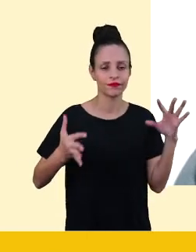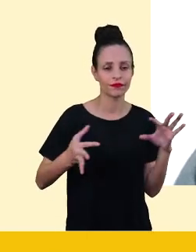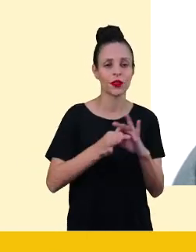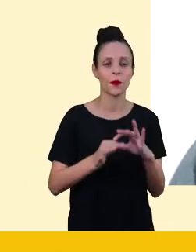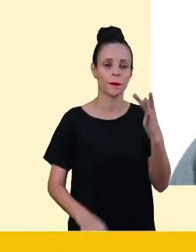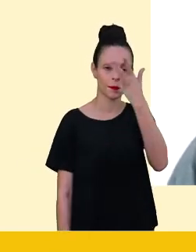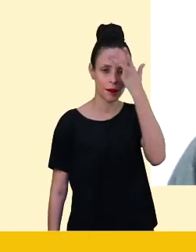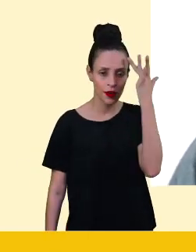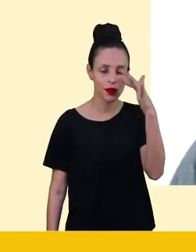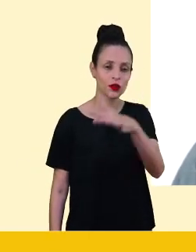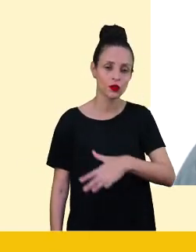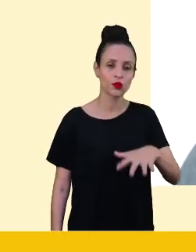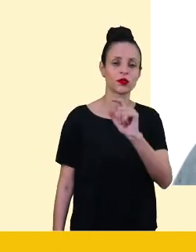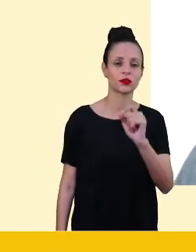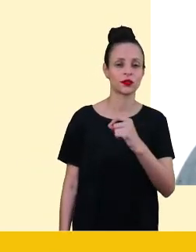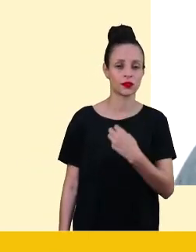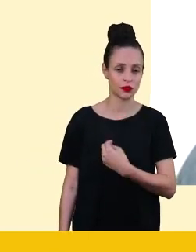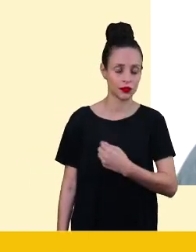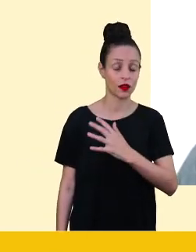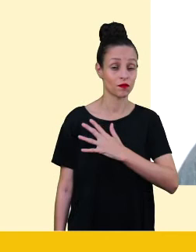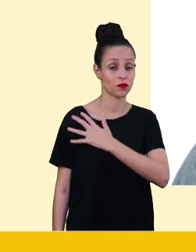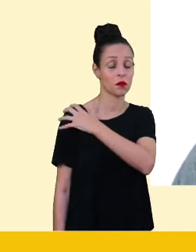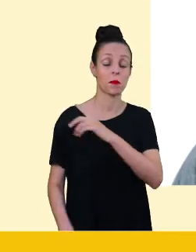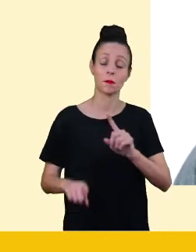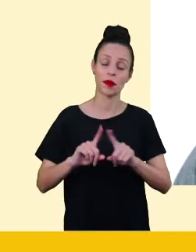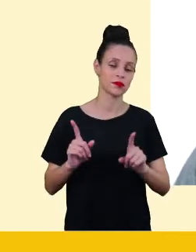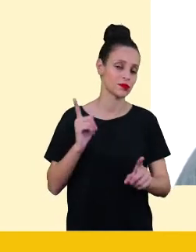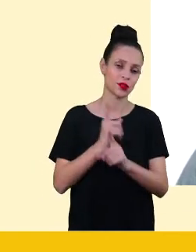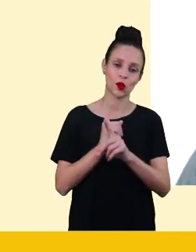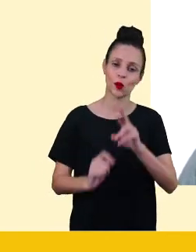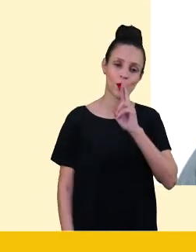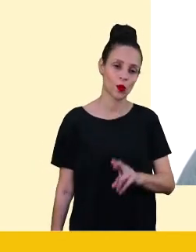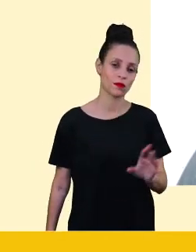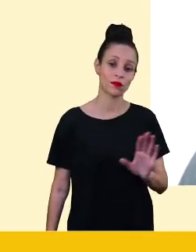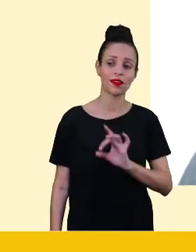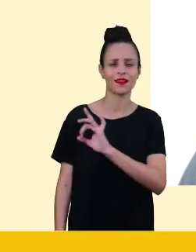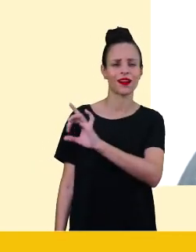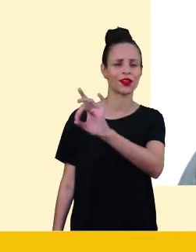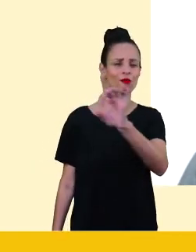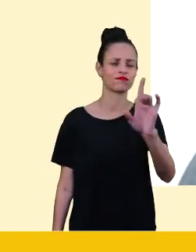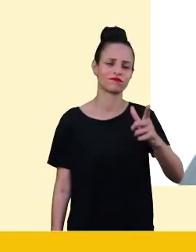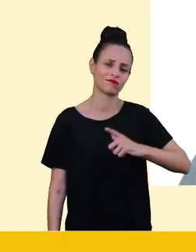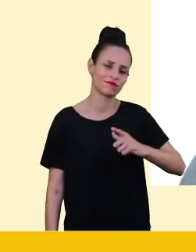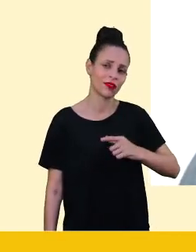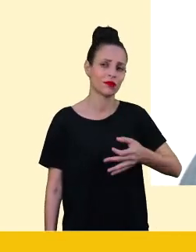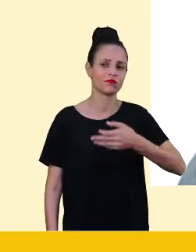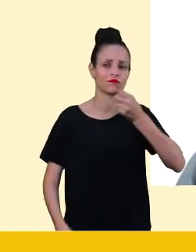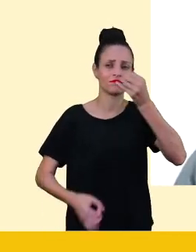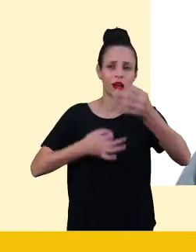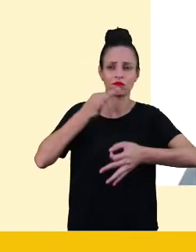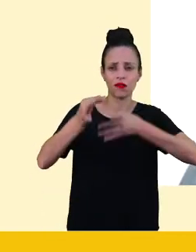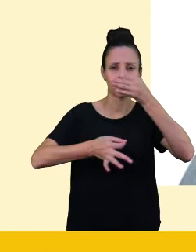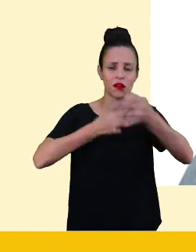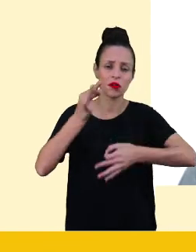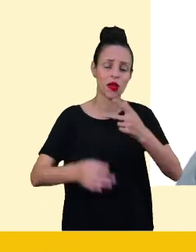que serviram, né? Mas não encontramos resposta. Assim, cada um tem uma versão, né, de